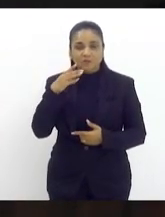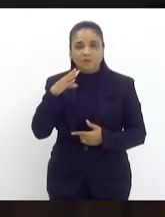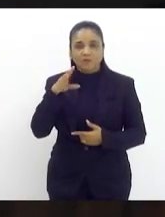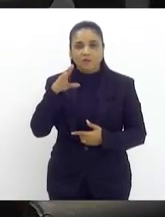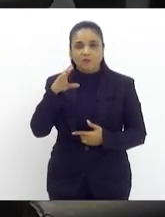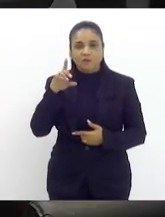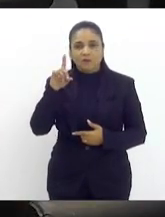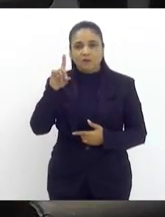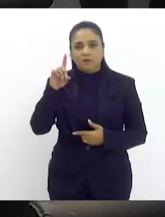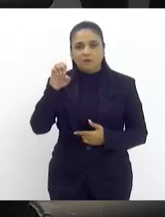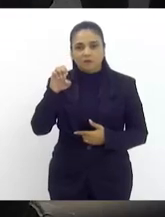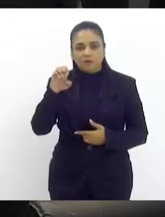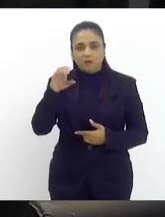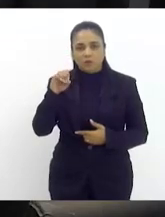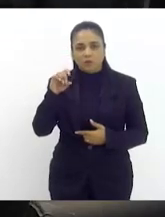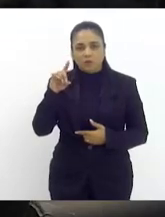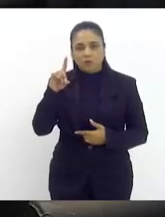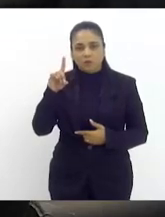deputado.